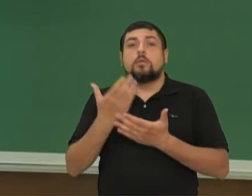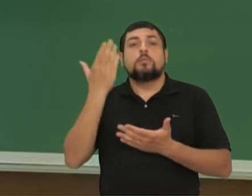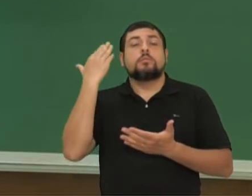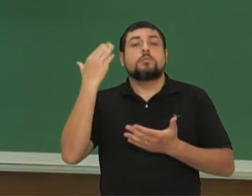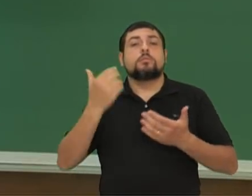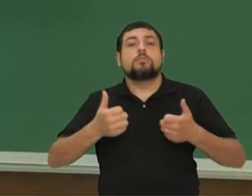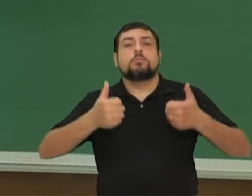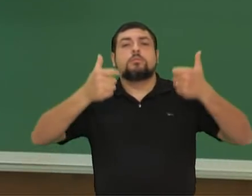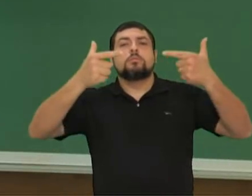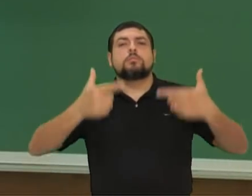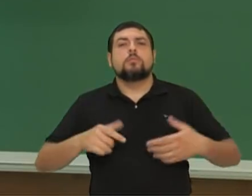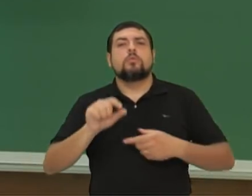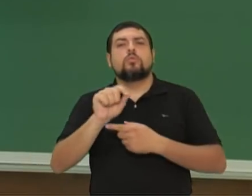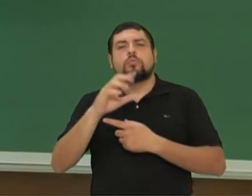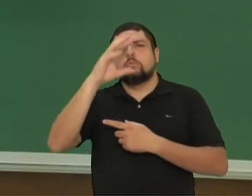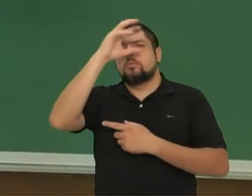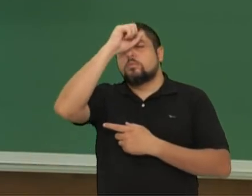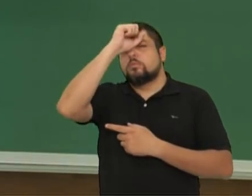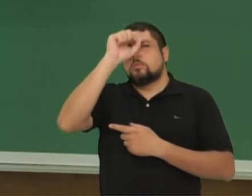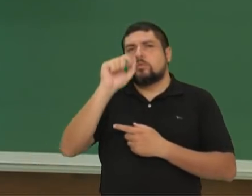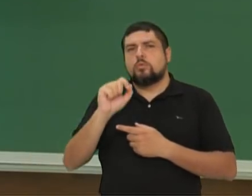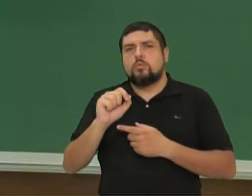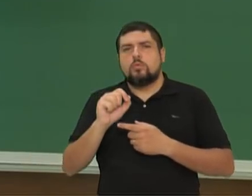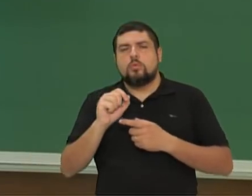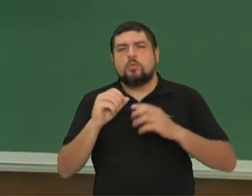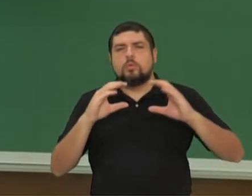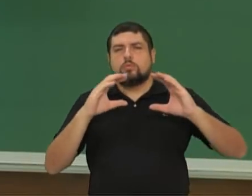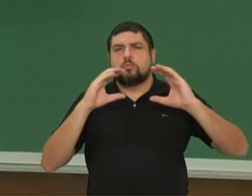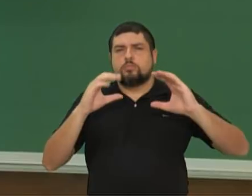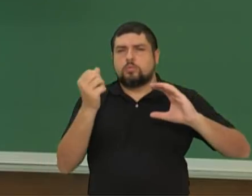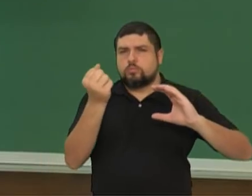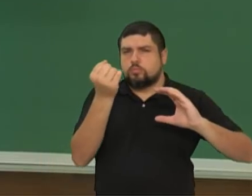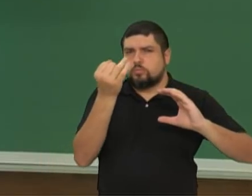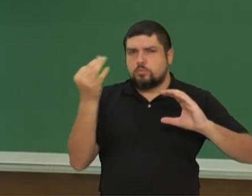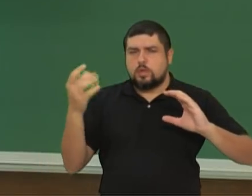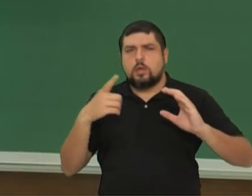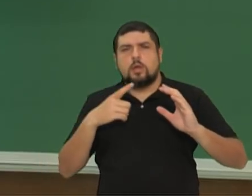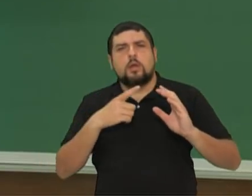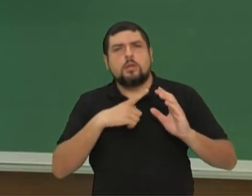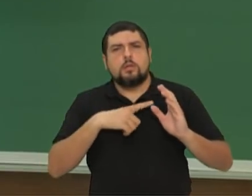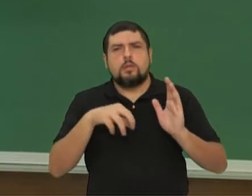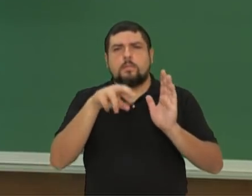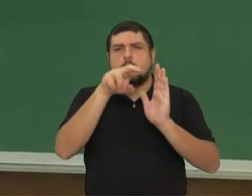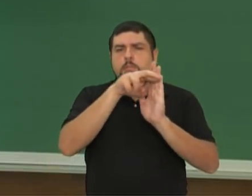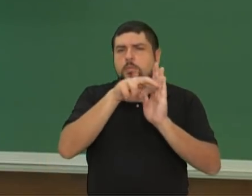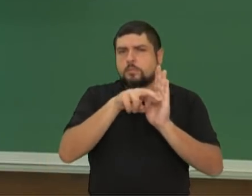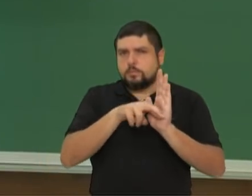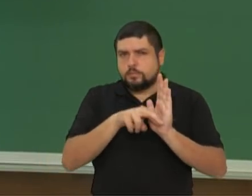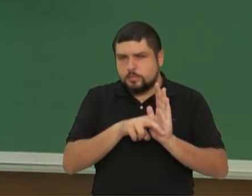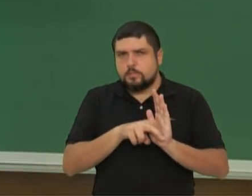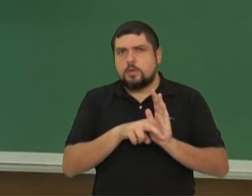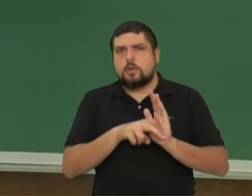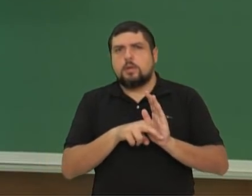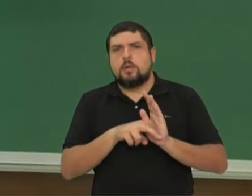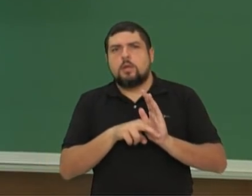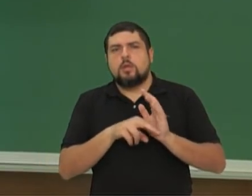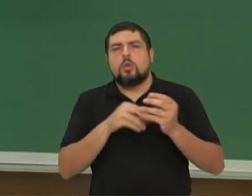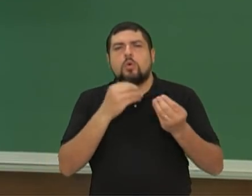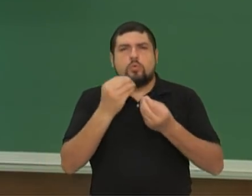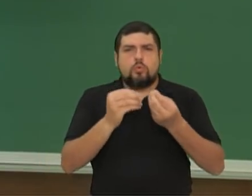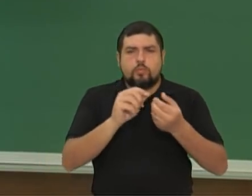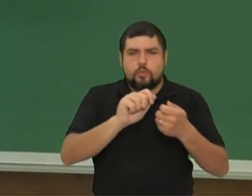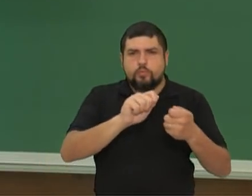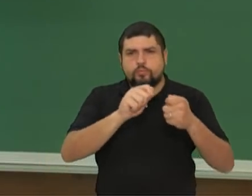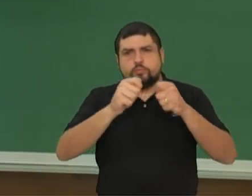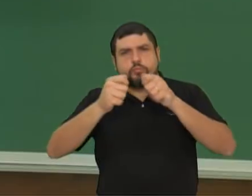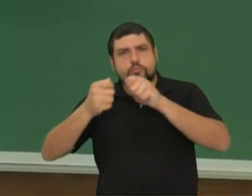vimos equação exponencial, foi uma retomada com várias propriedades de potenciação, aplicadas a vários